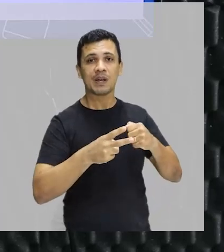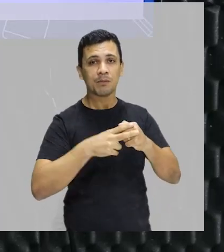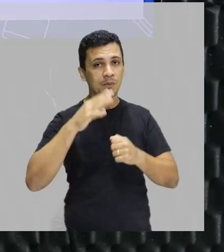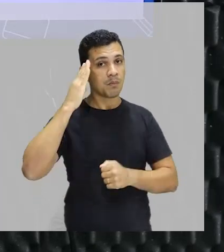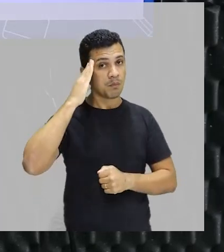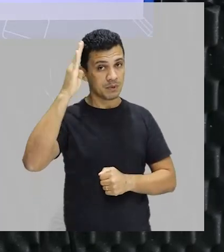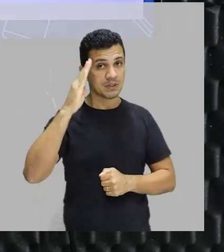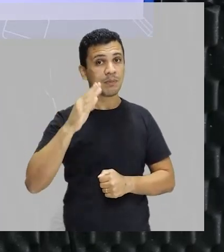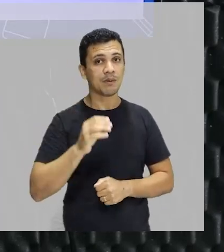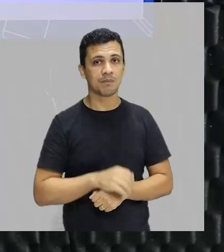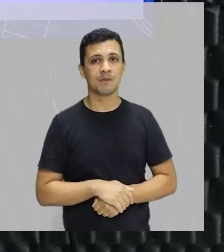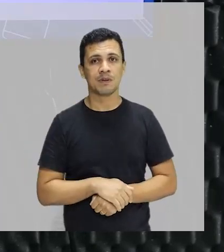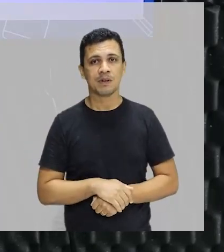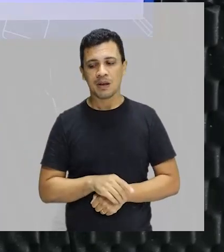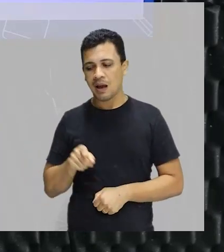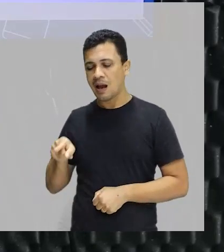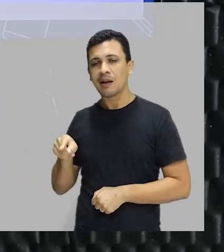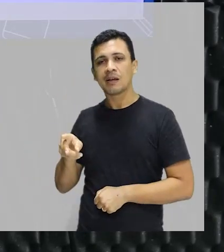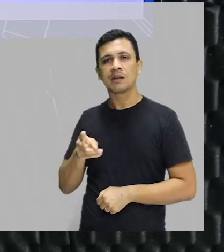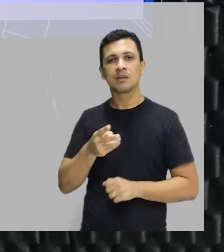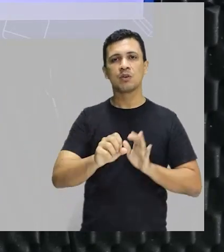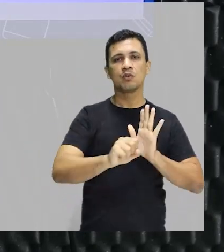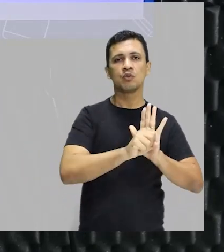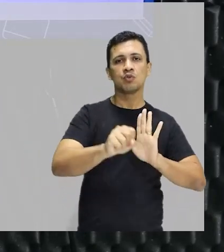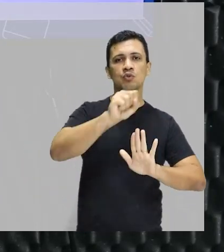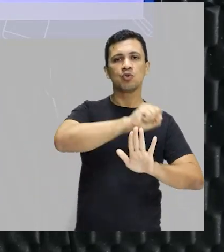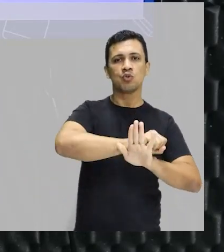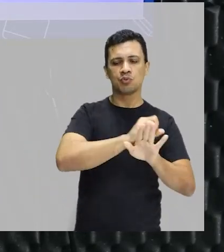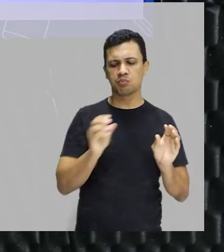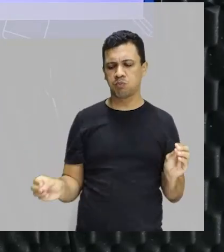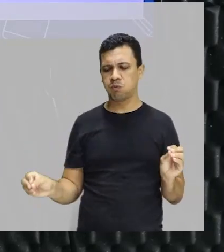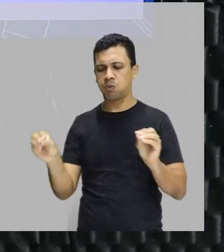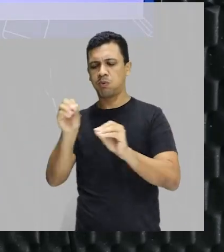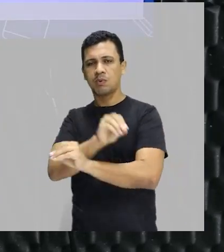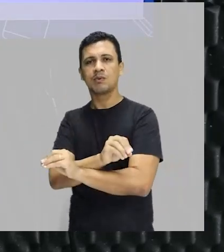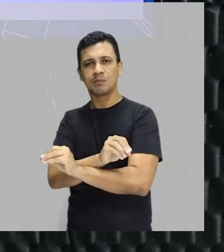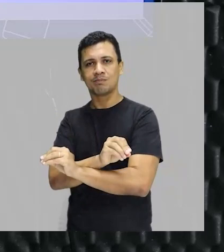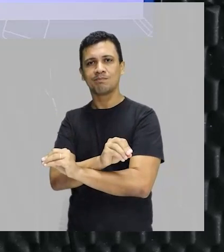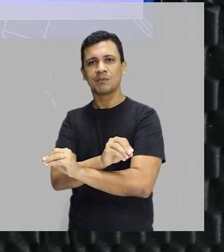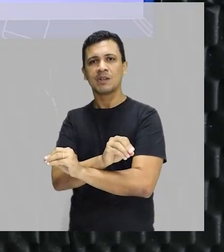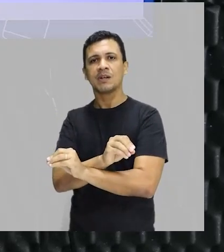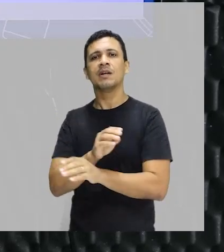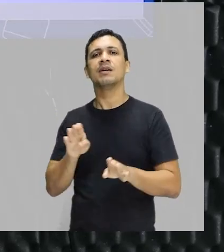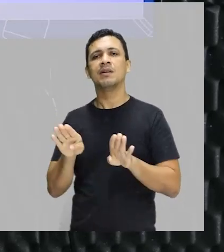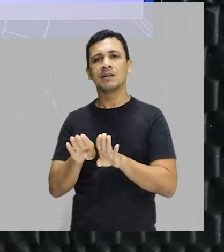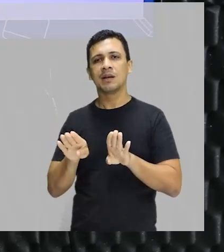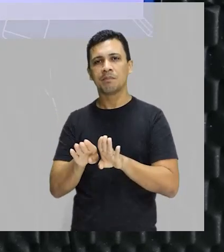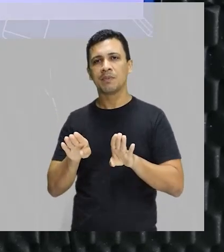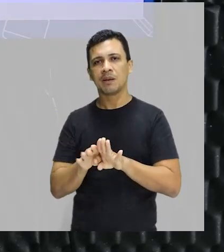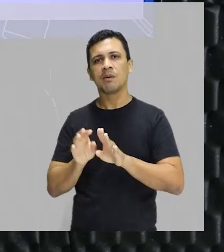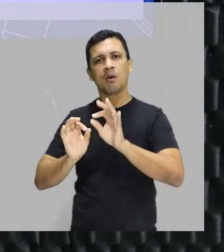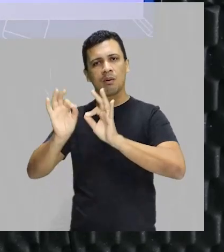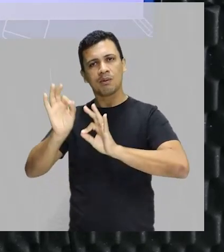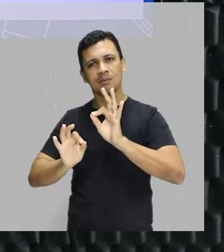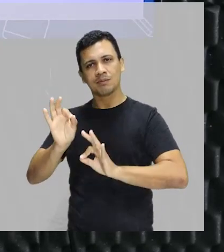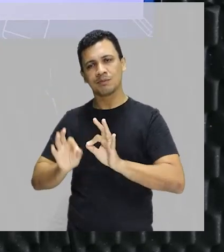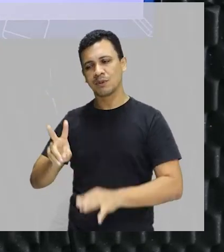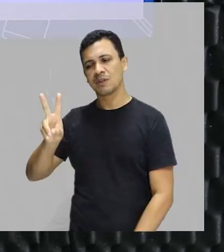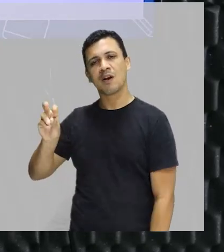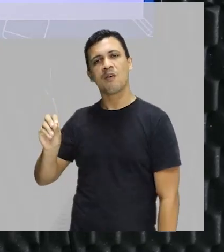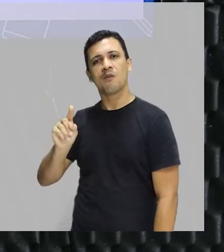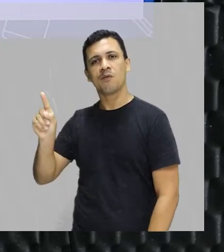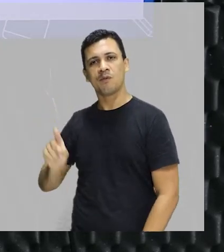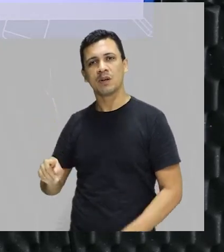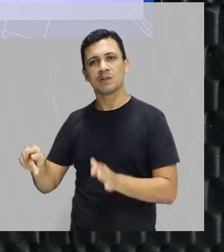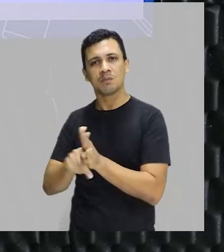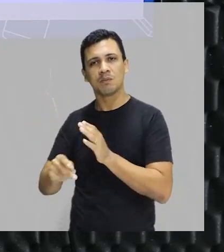gente troca objeto e sujeito de lugar, né? Então, o verbo to be ele ajuda também nessa construção das vozes do verbo, tá